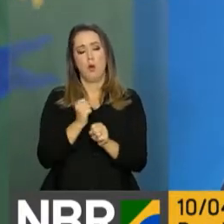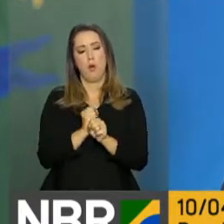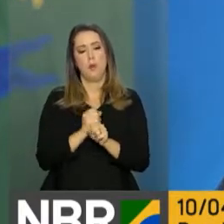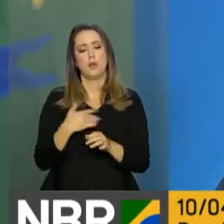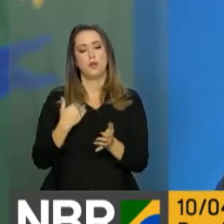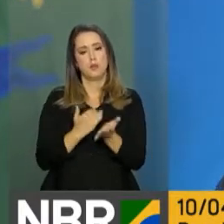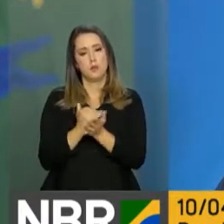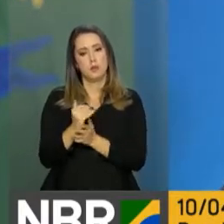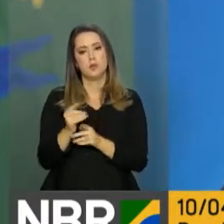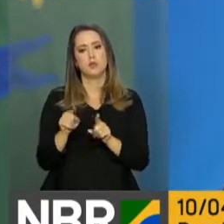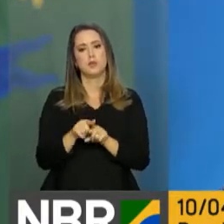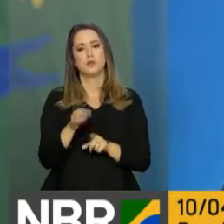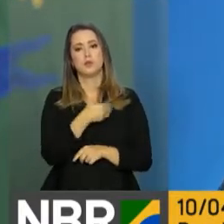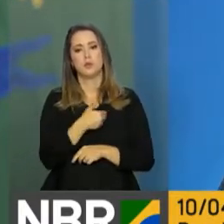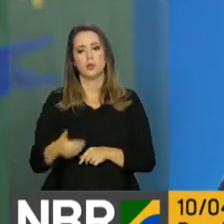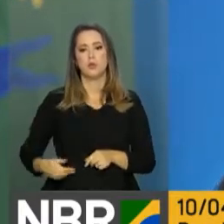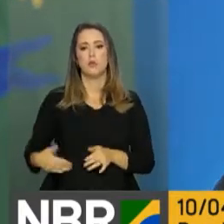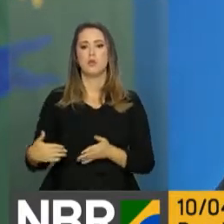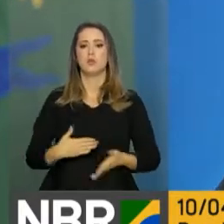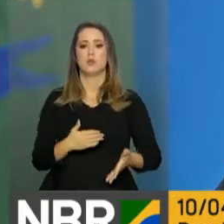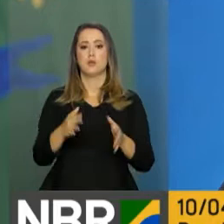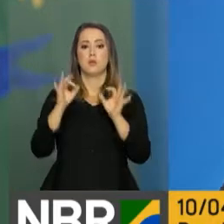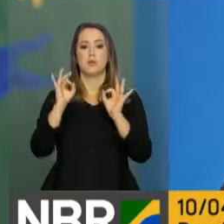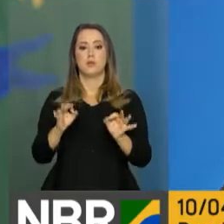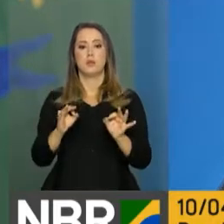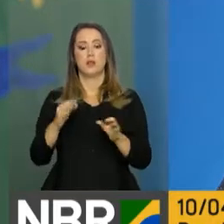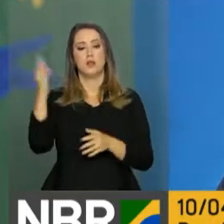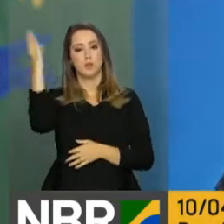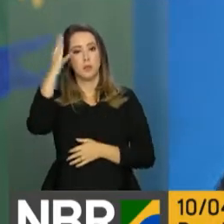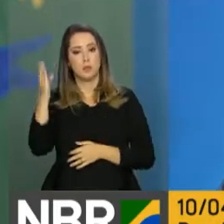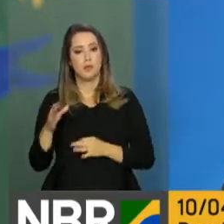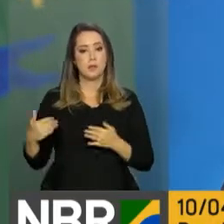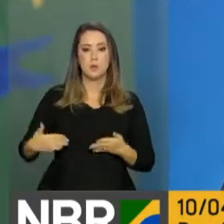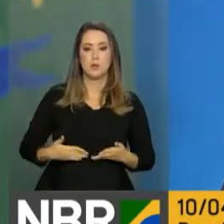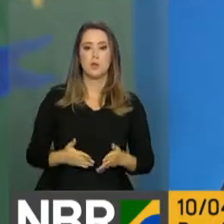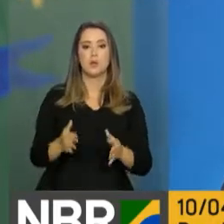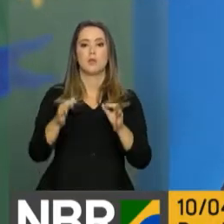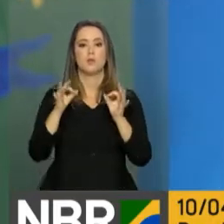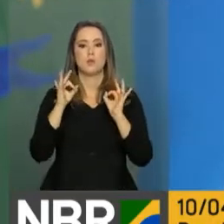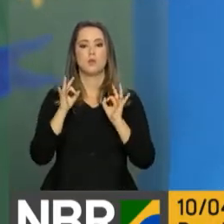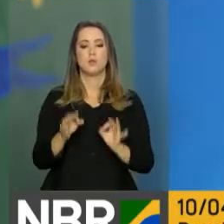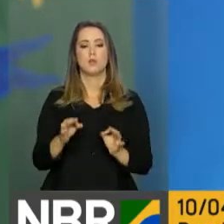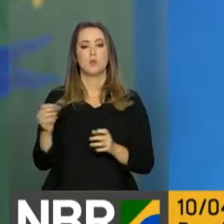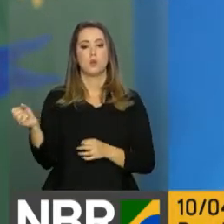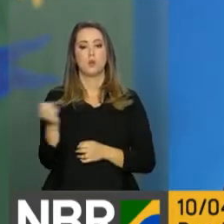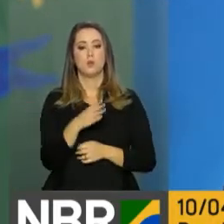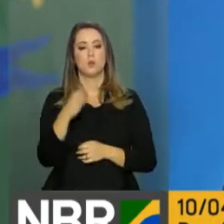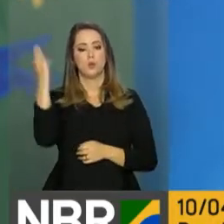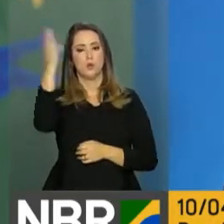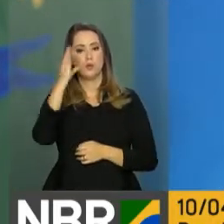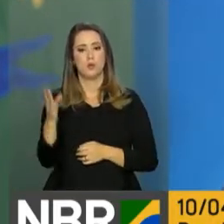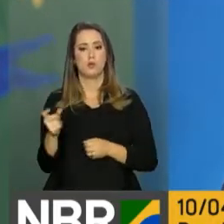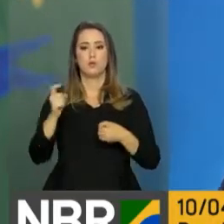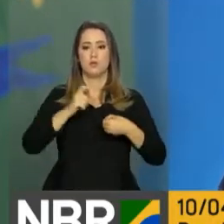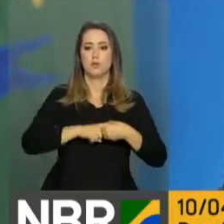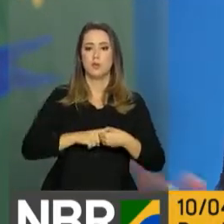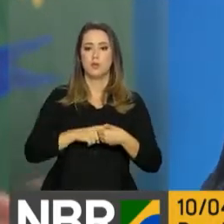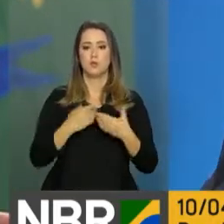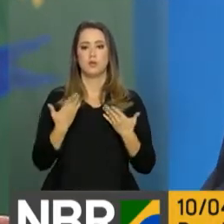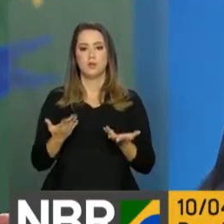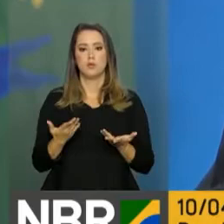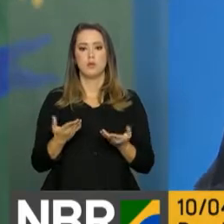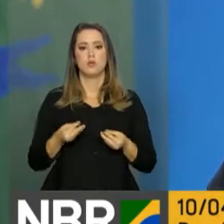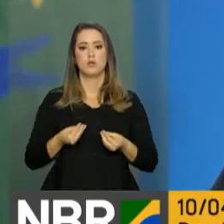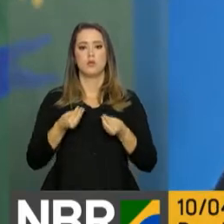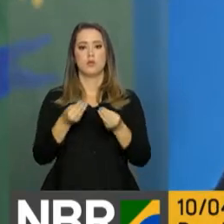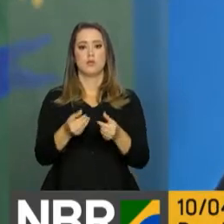começamos. O governo tem rumo, nosso país tem rumo. Nós, o novo Brasil, voltou. E